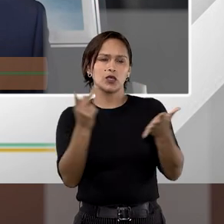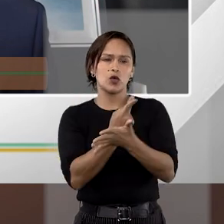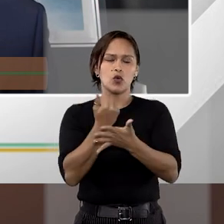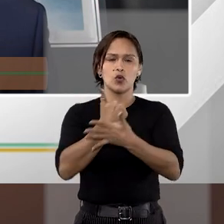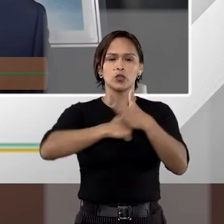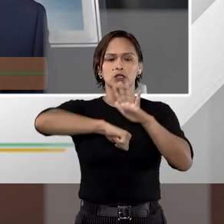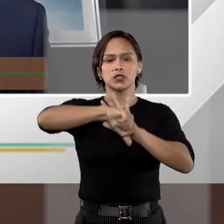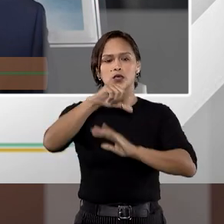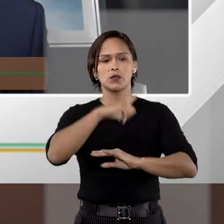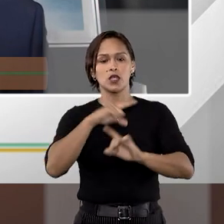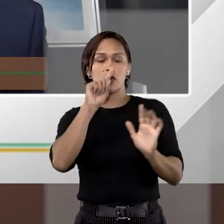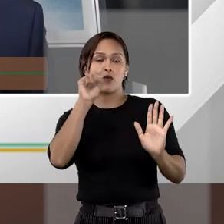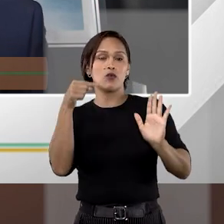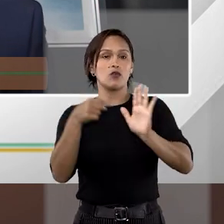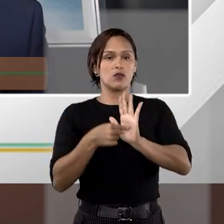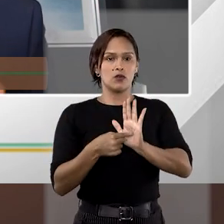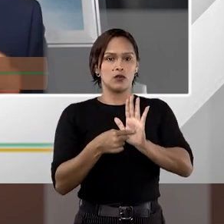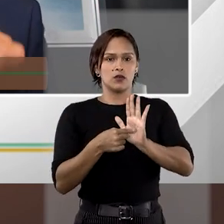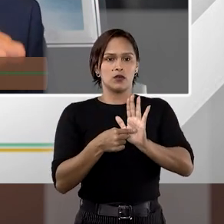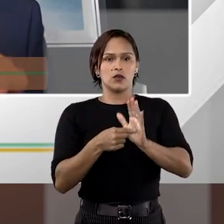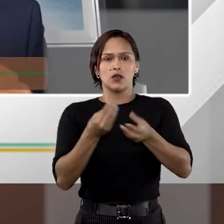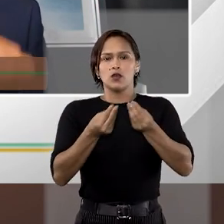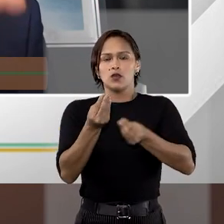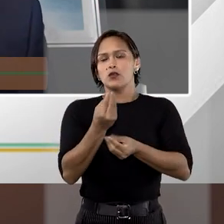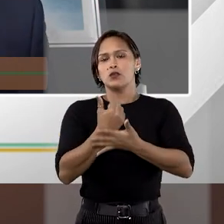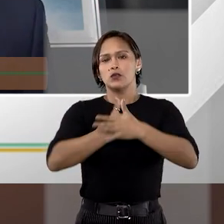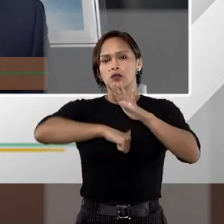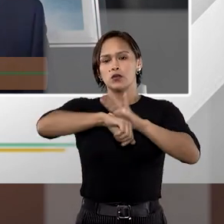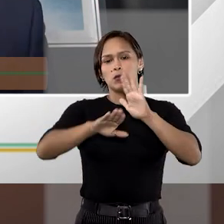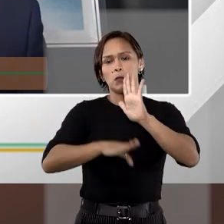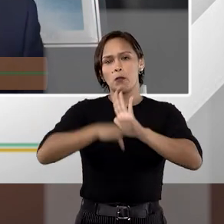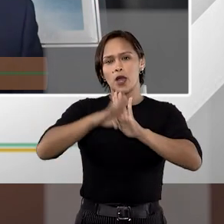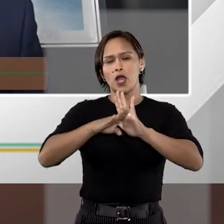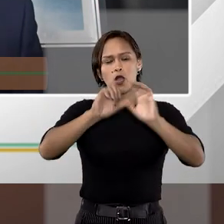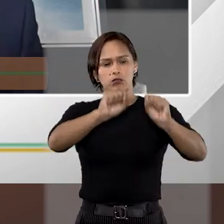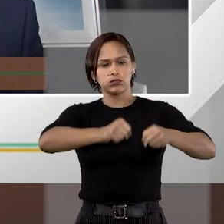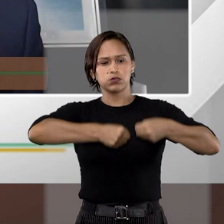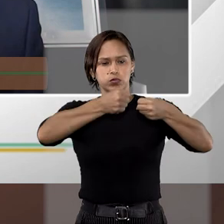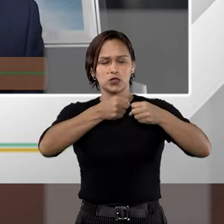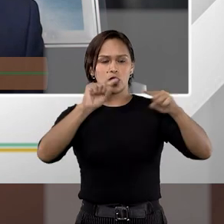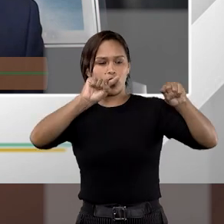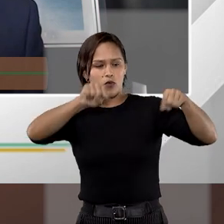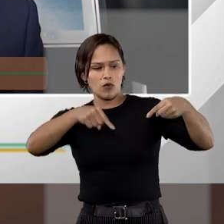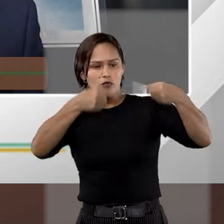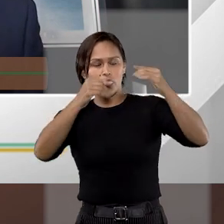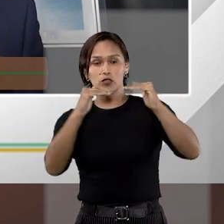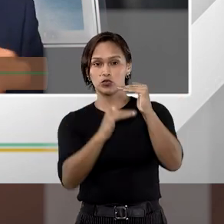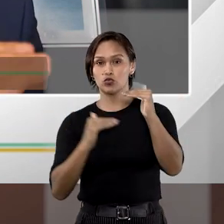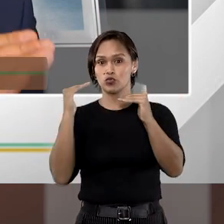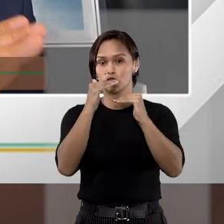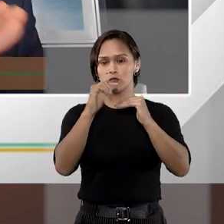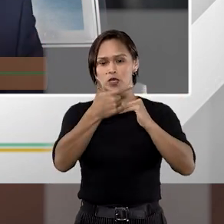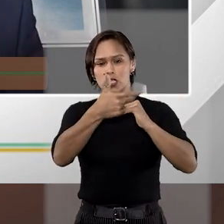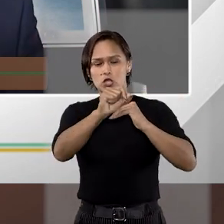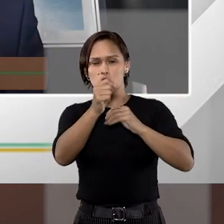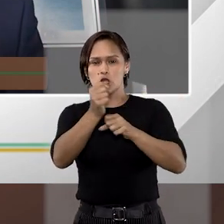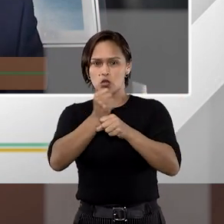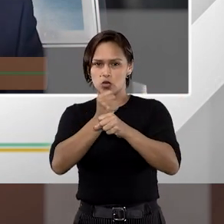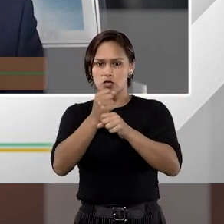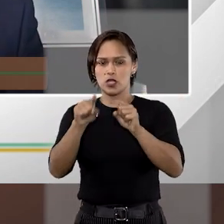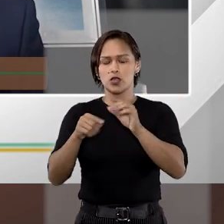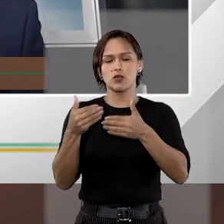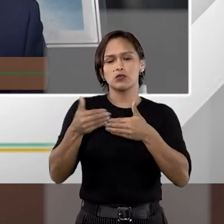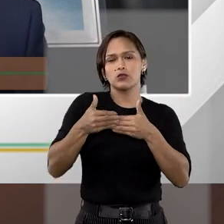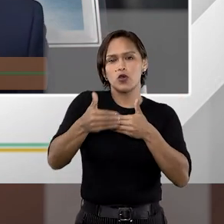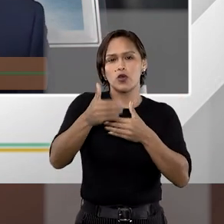eventualmente algum crime ter sido denunciado como um crime de maior potencial ofensivo com pena superando esse limite se no